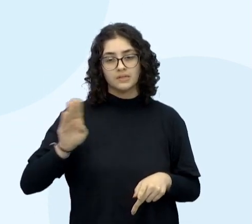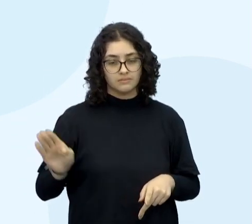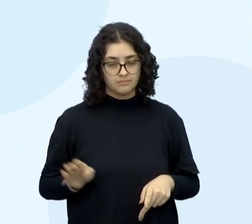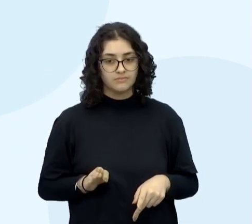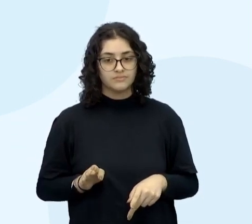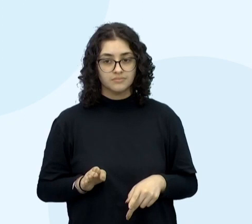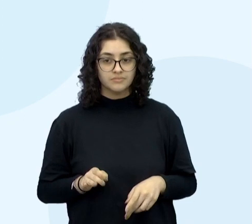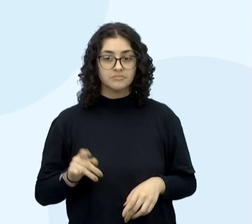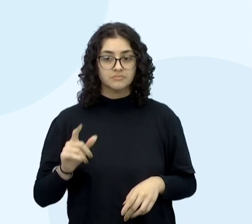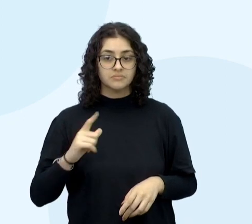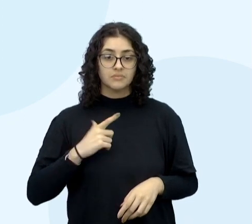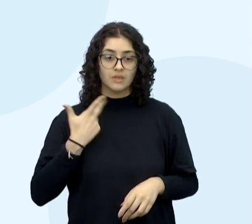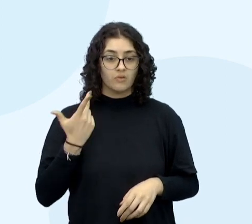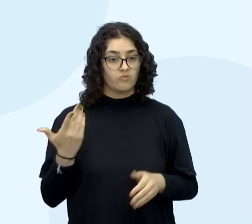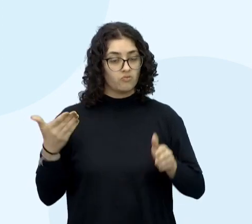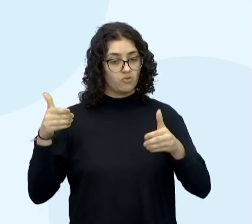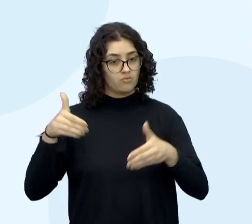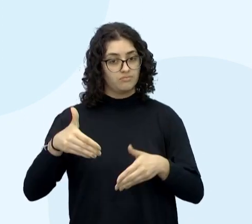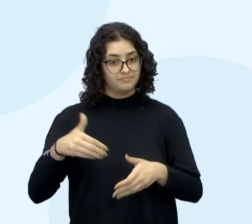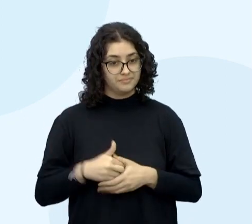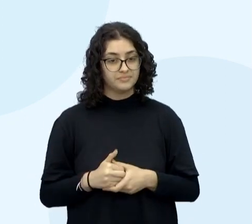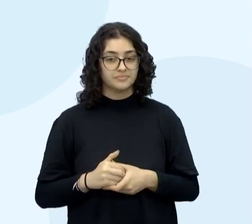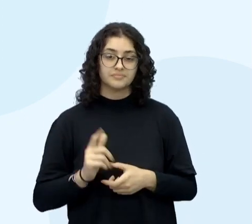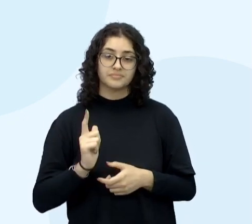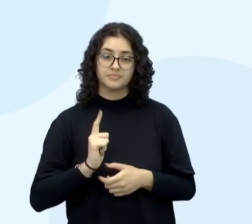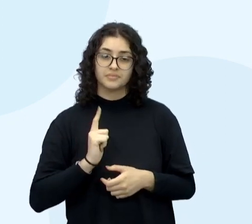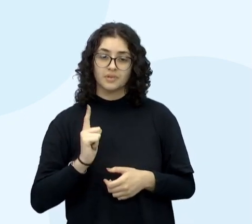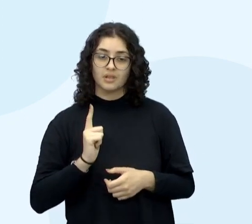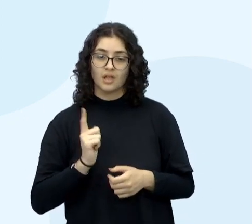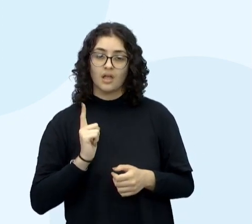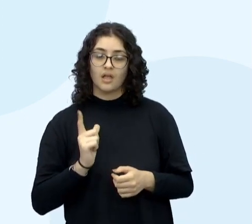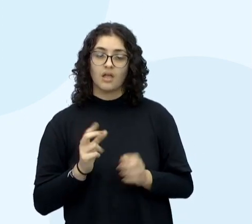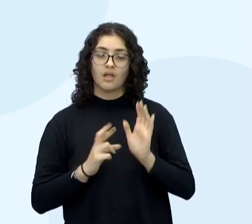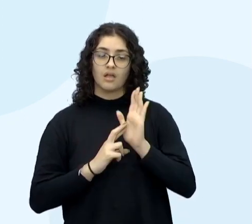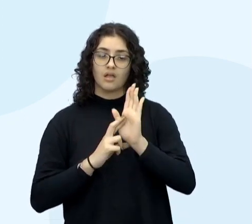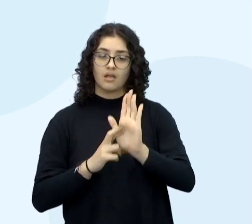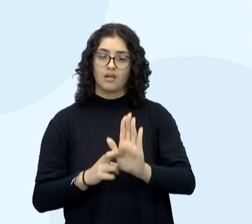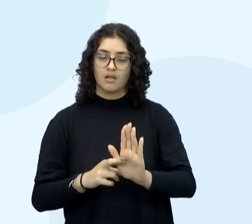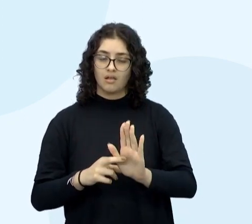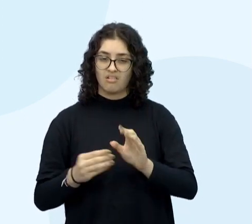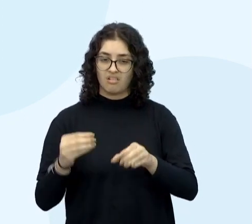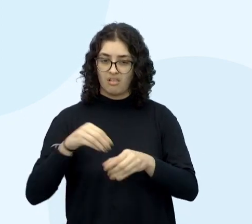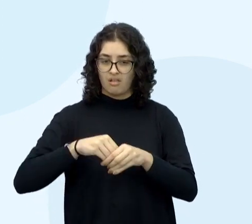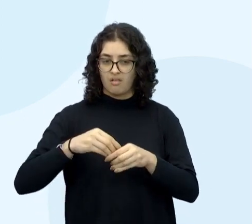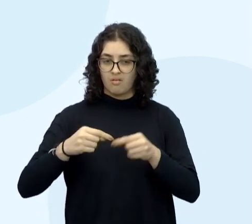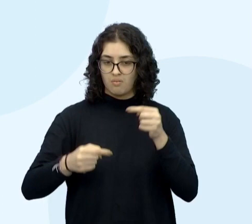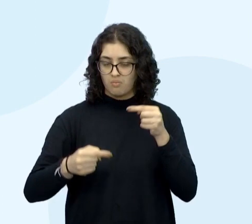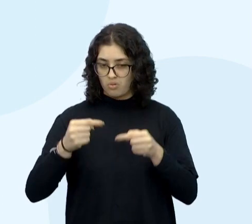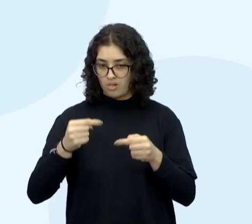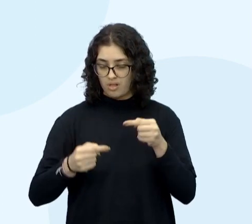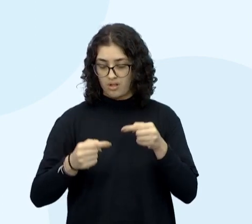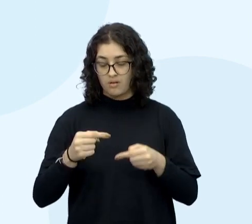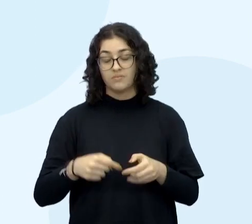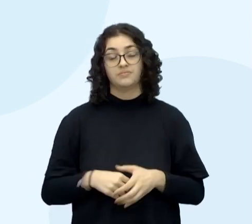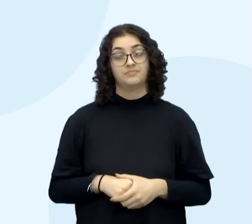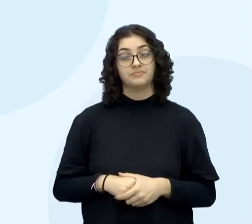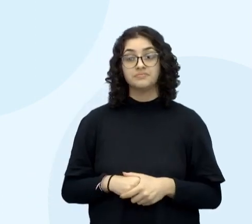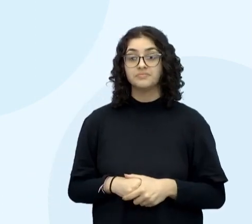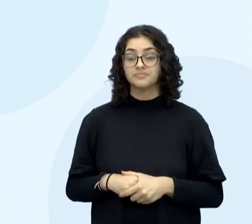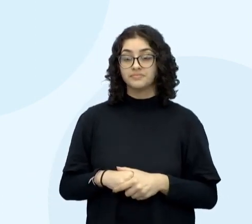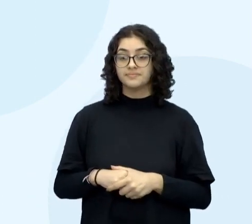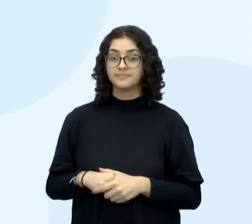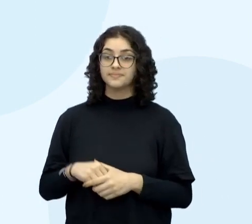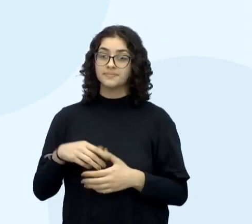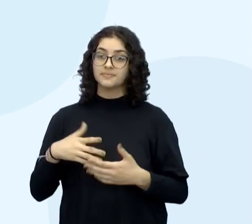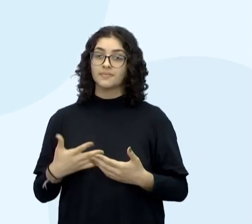nós estamos falando especificamente daqui, possui representatividade na política. Então, a questão da